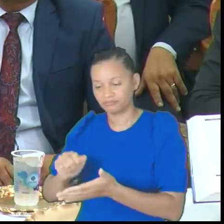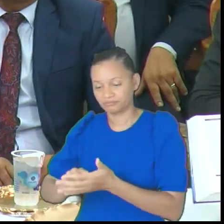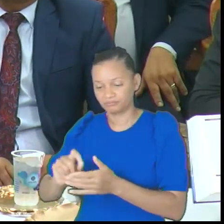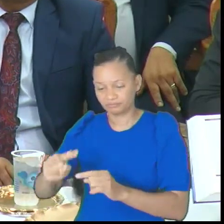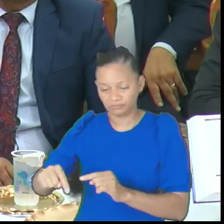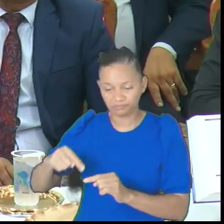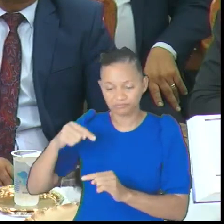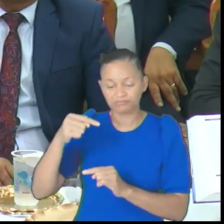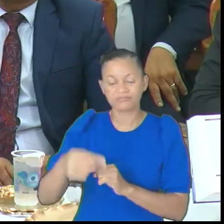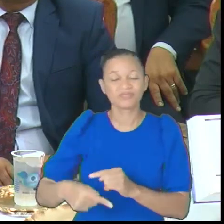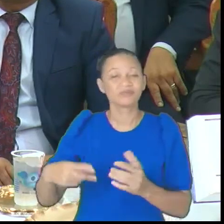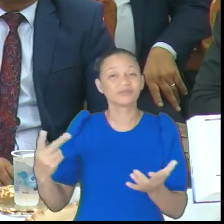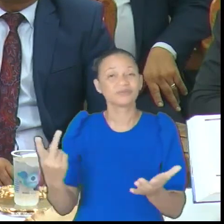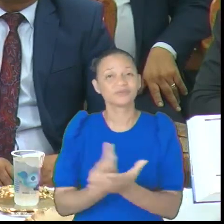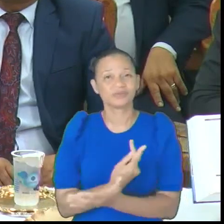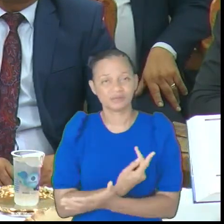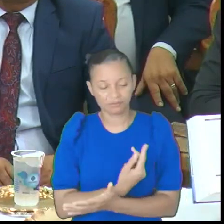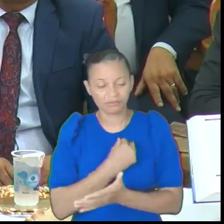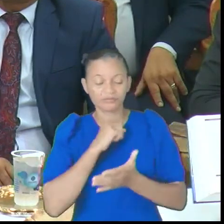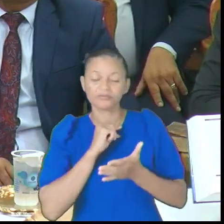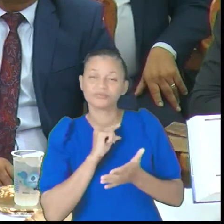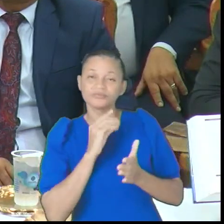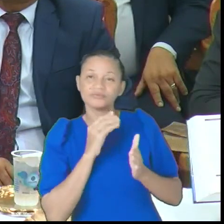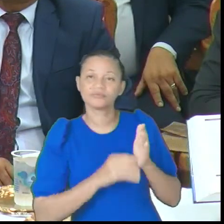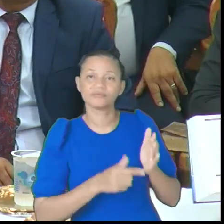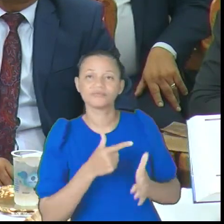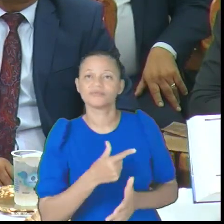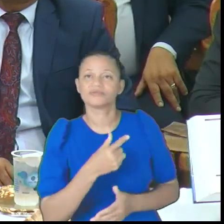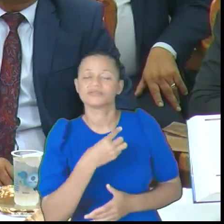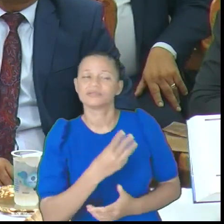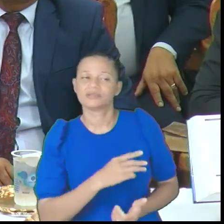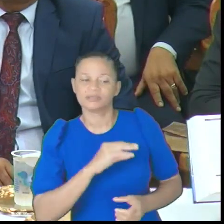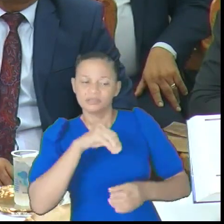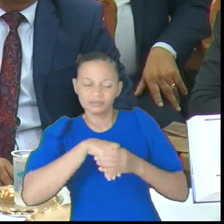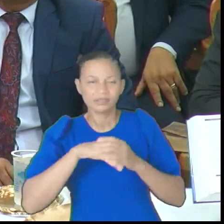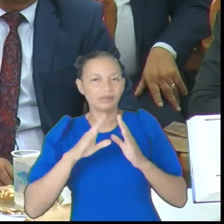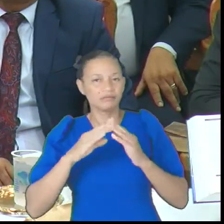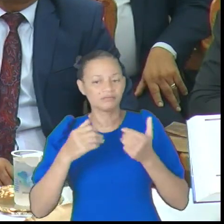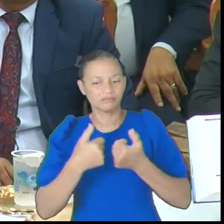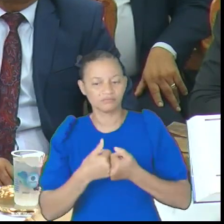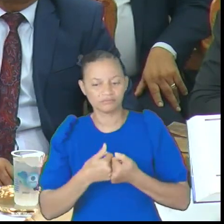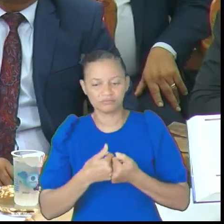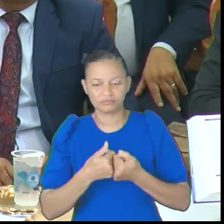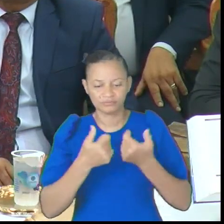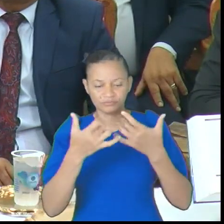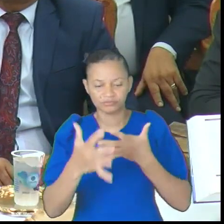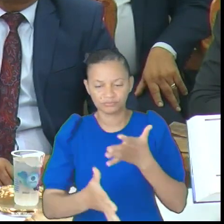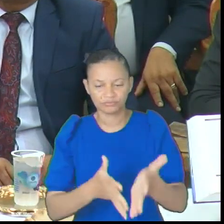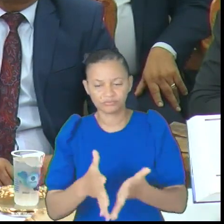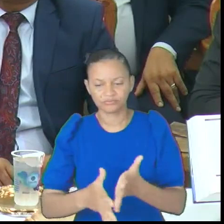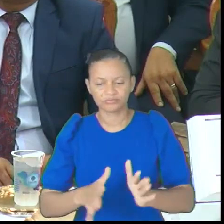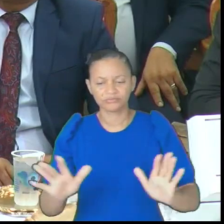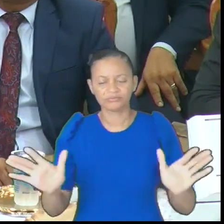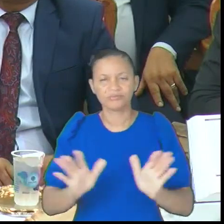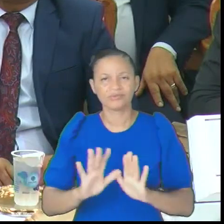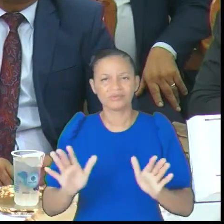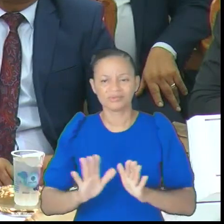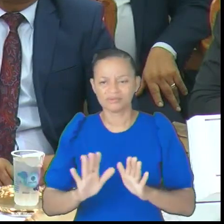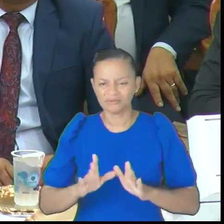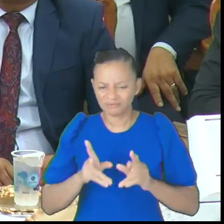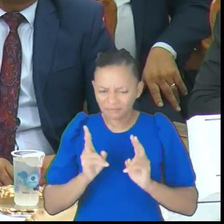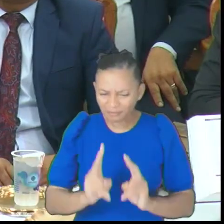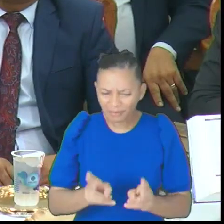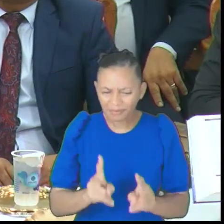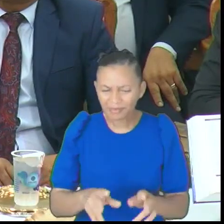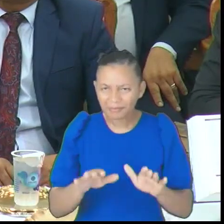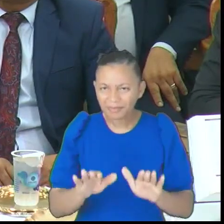no capítulo 23, dentro do templo, Jesus diz: não ficará pedra sobre